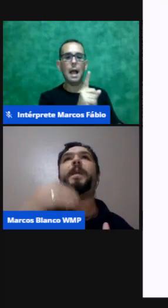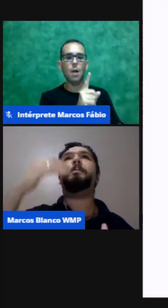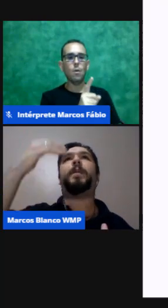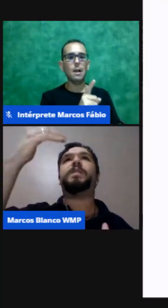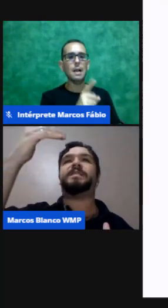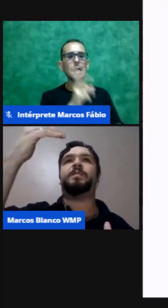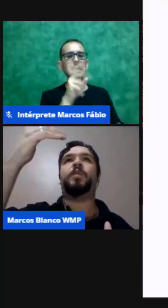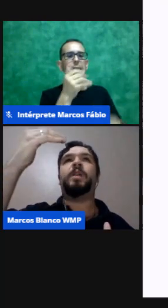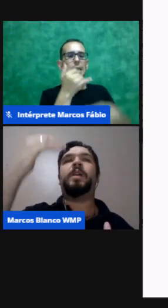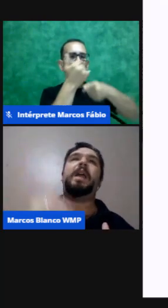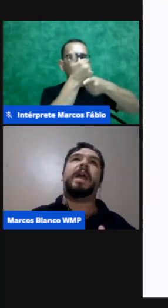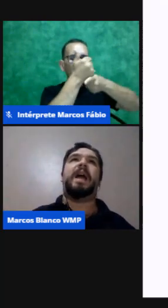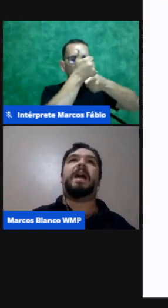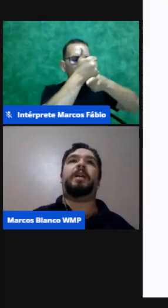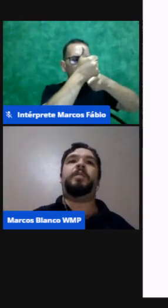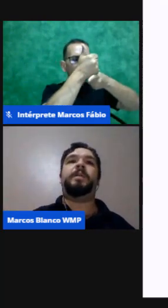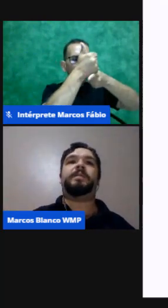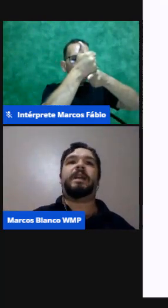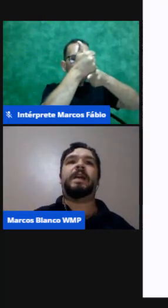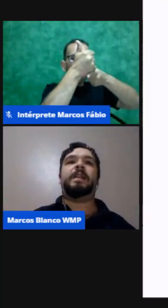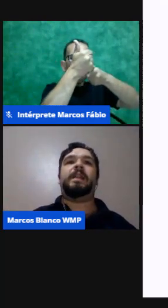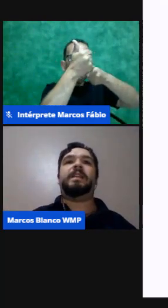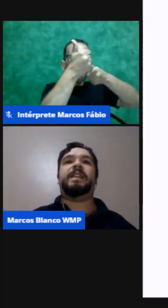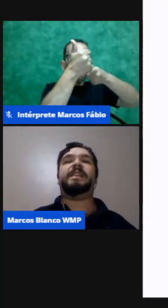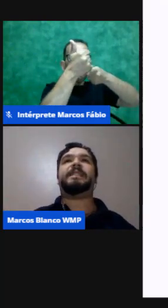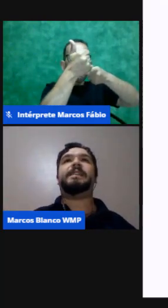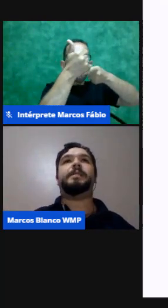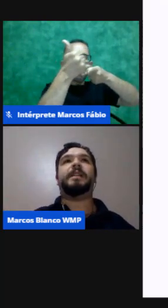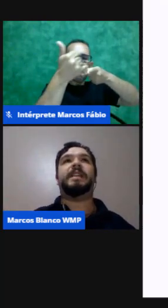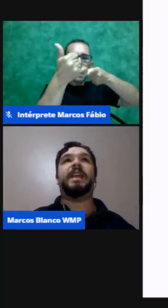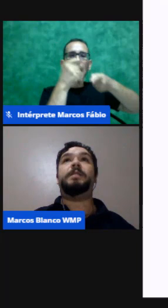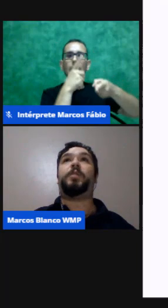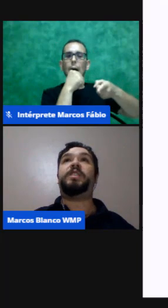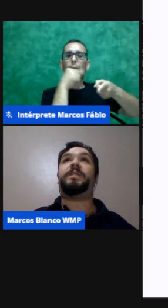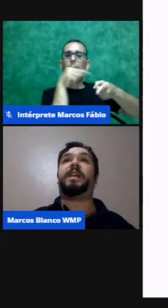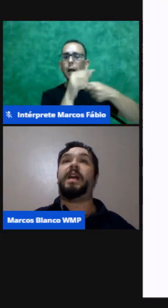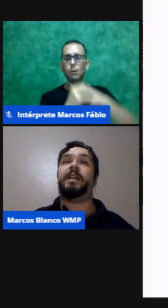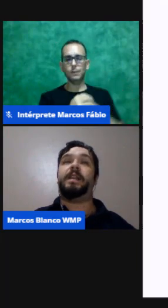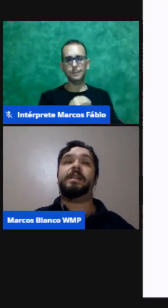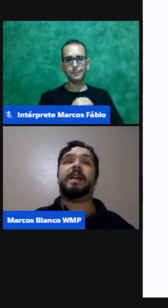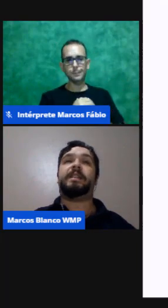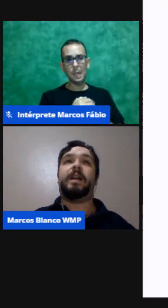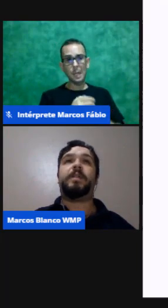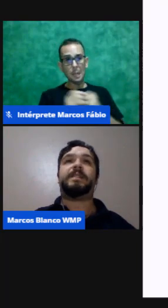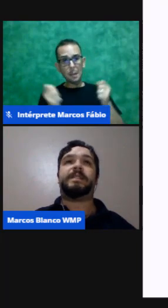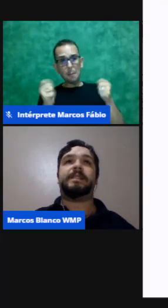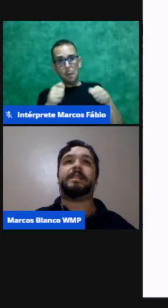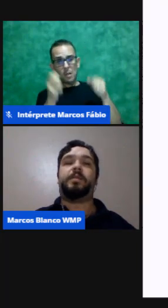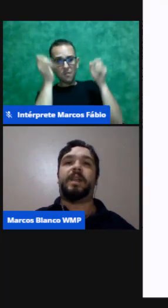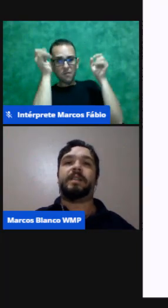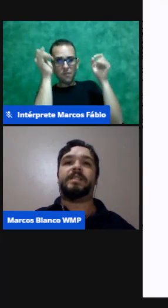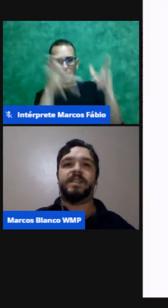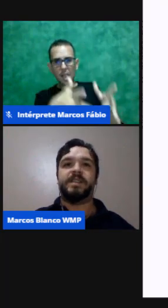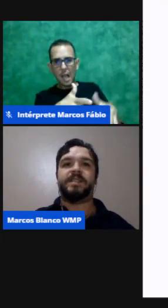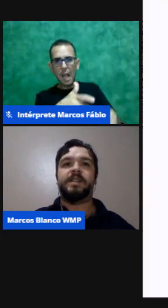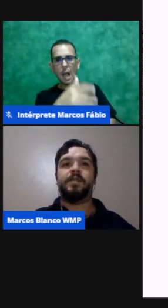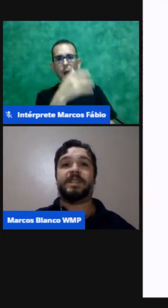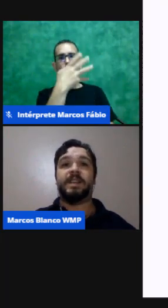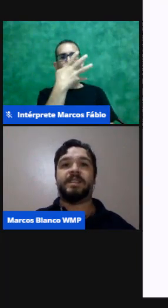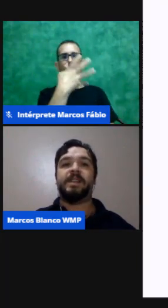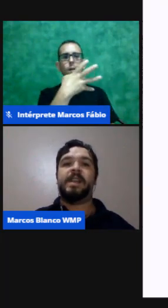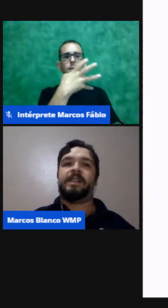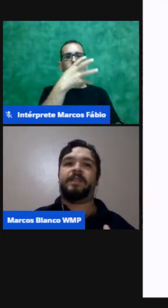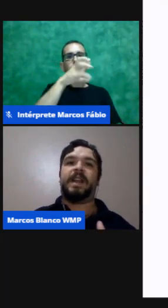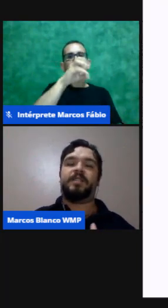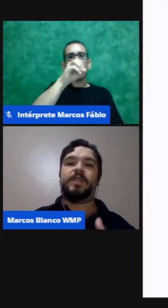ou seja, é sempre bem próximo à água, tá? E ele pode ficar ali até 450 dias,